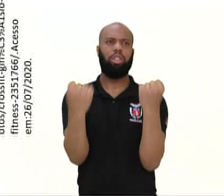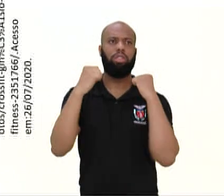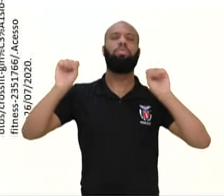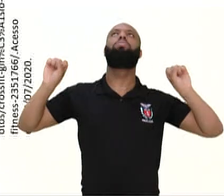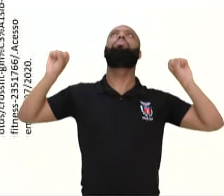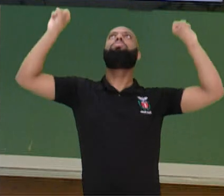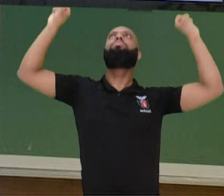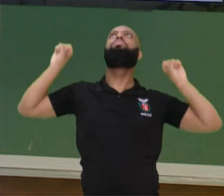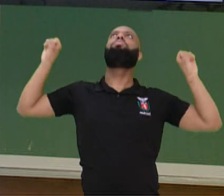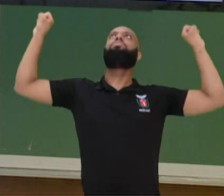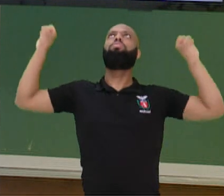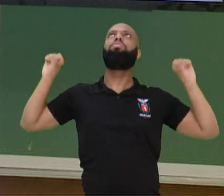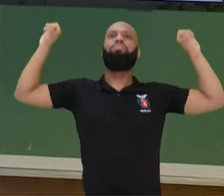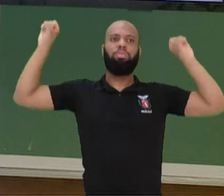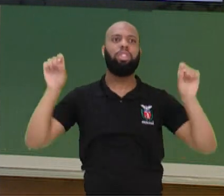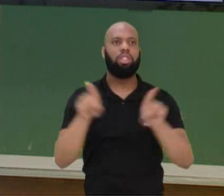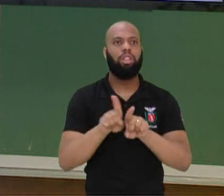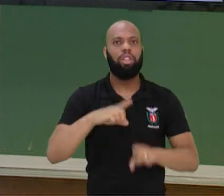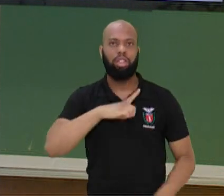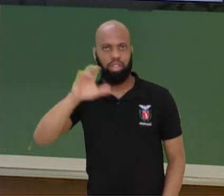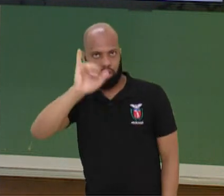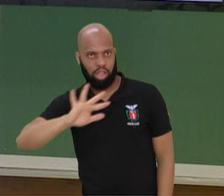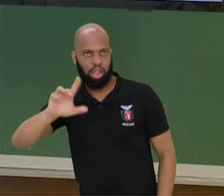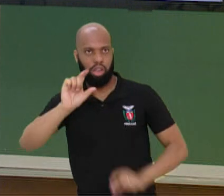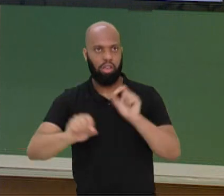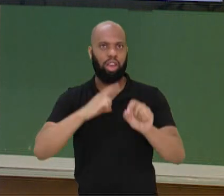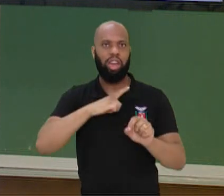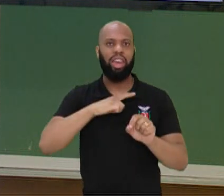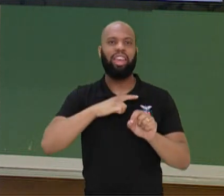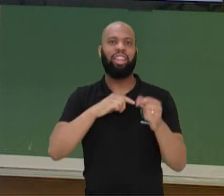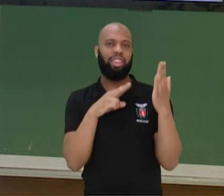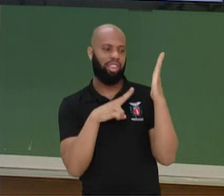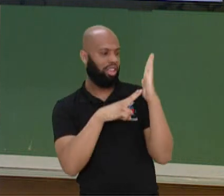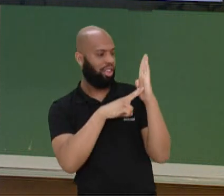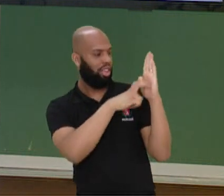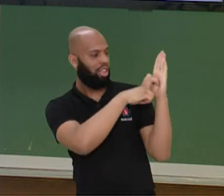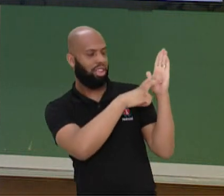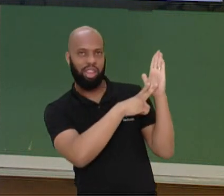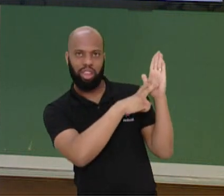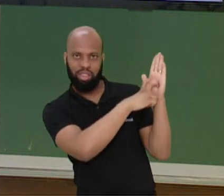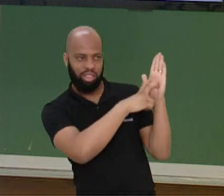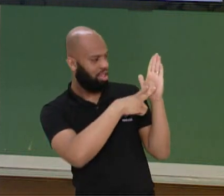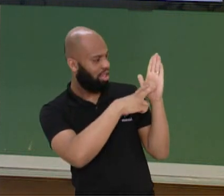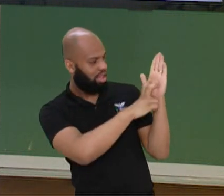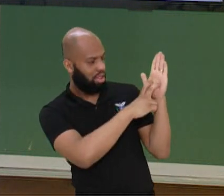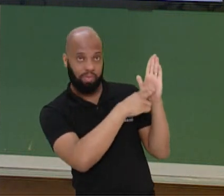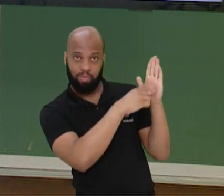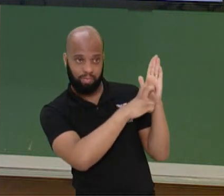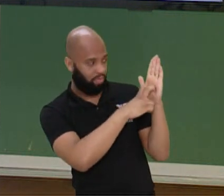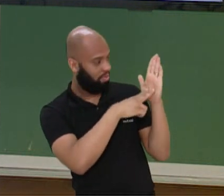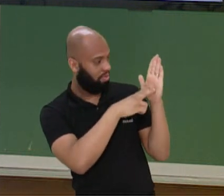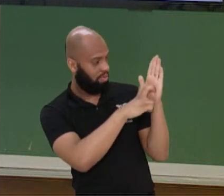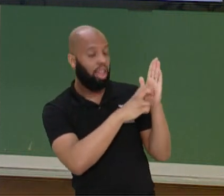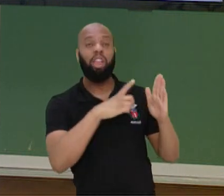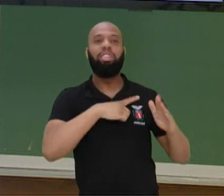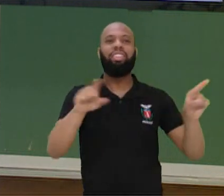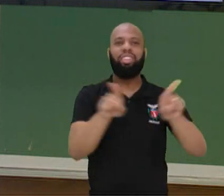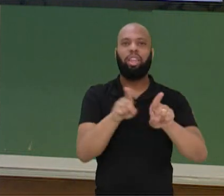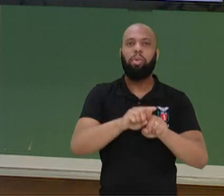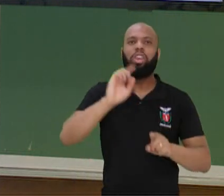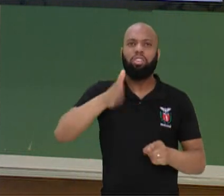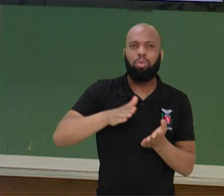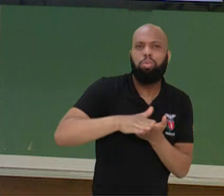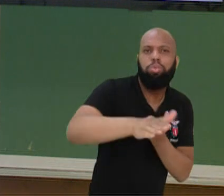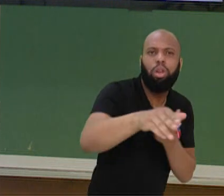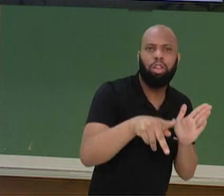supino reto, no GIF, e aqui a imagem nós temos o leg press. Então, de acordo com os manuais que vêm sendo